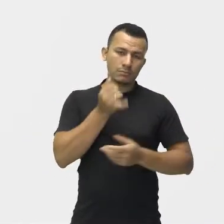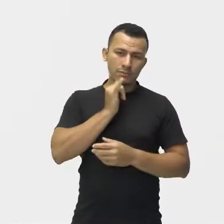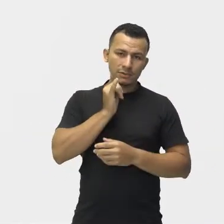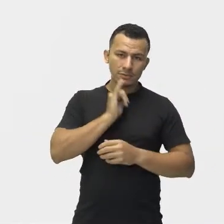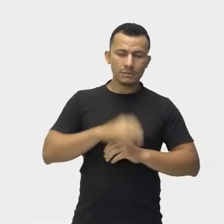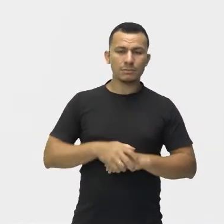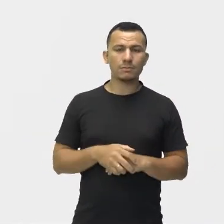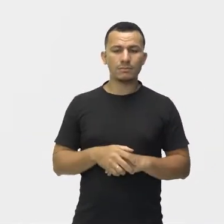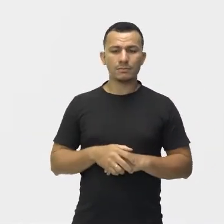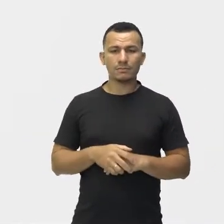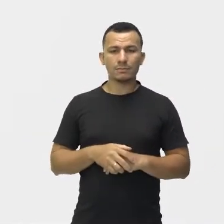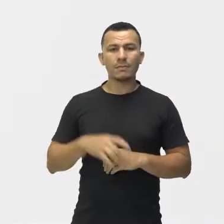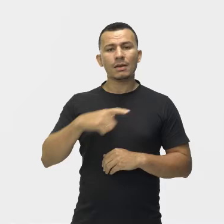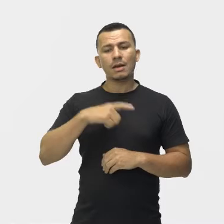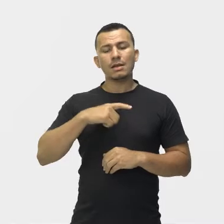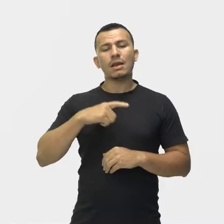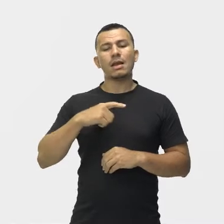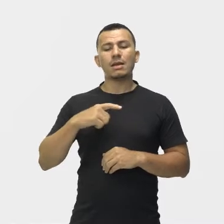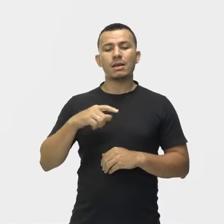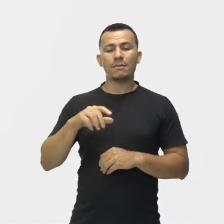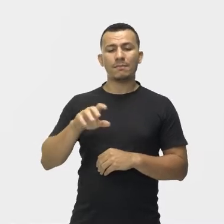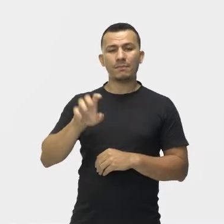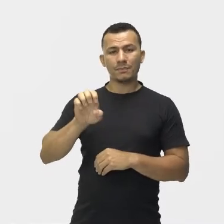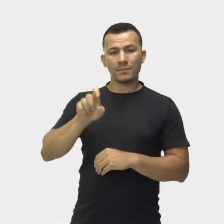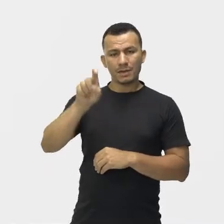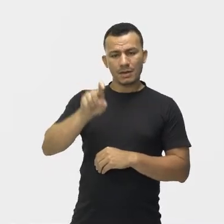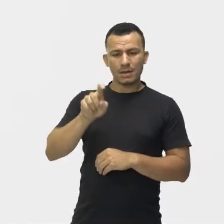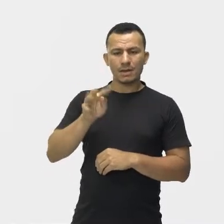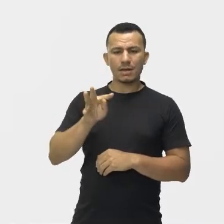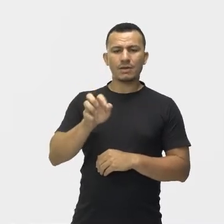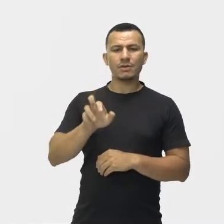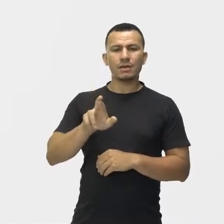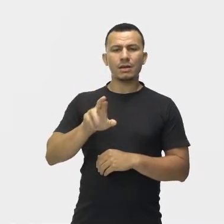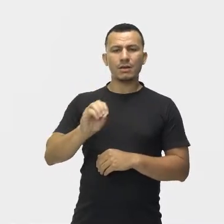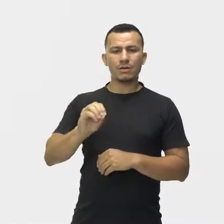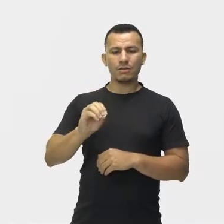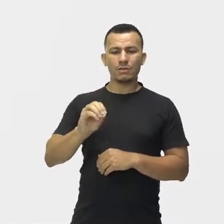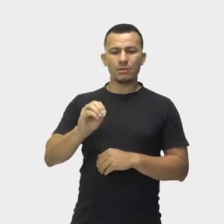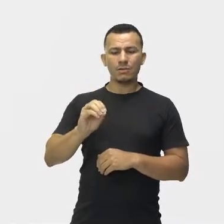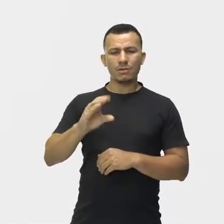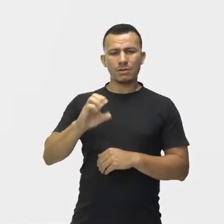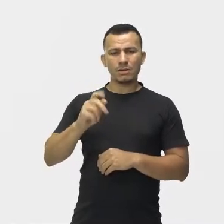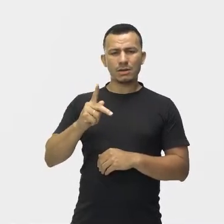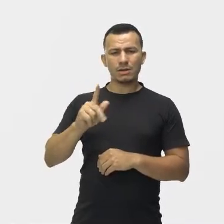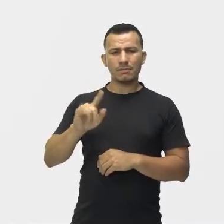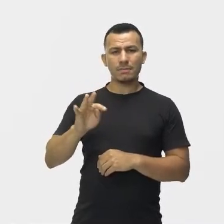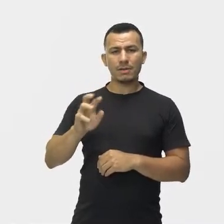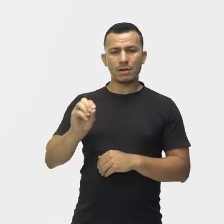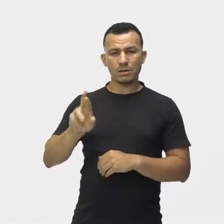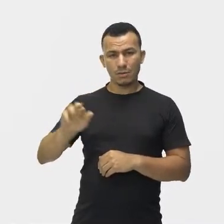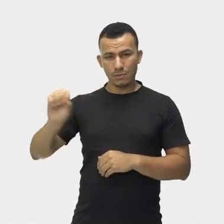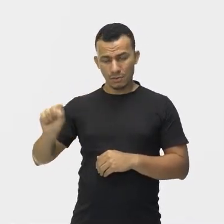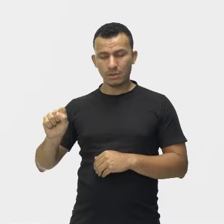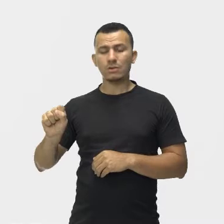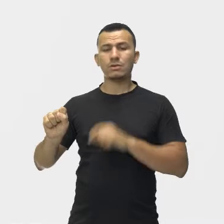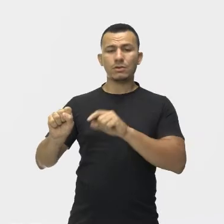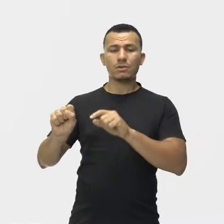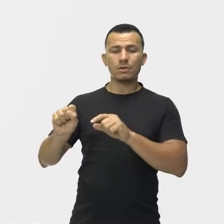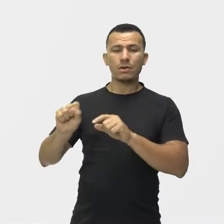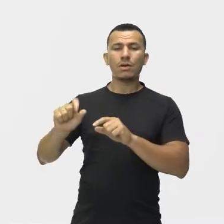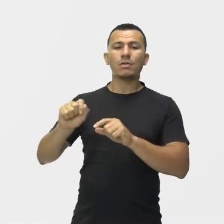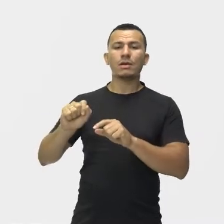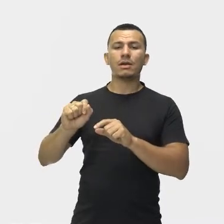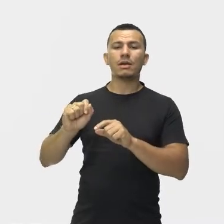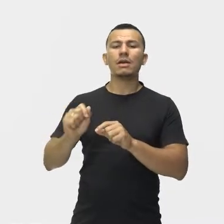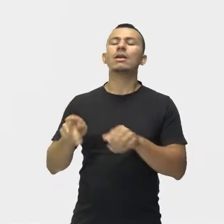caso os esteroreceptores, como a gente está vendo aqui. E quando nós temos os estímulos vindo